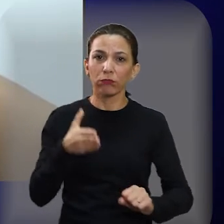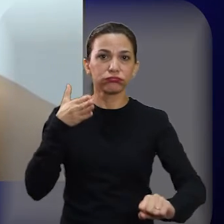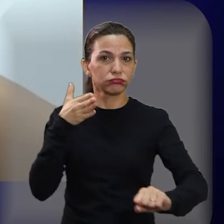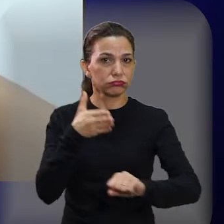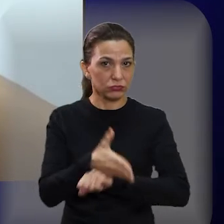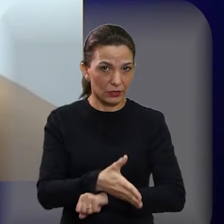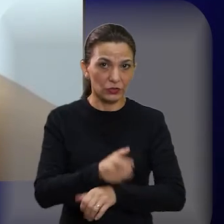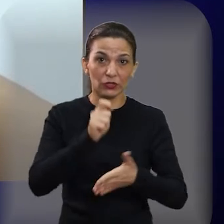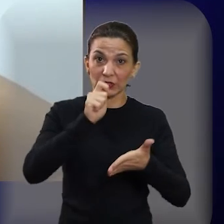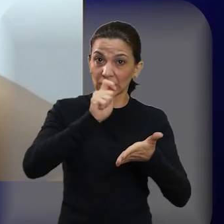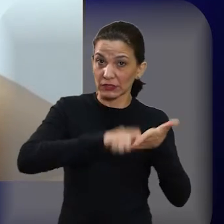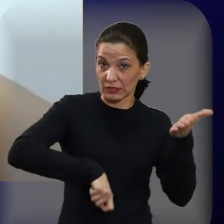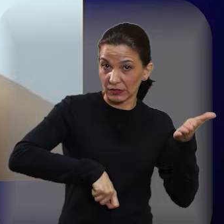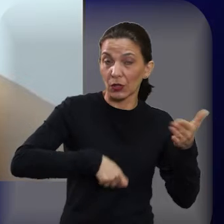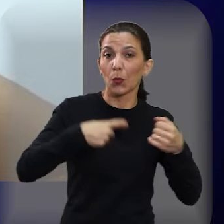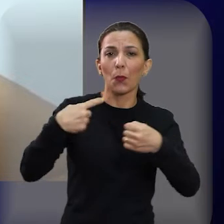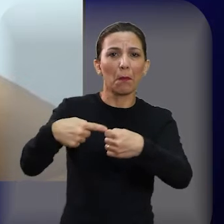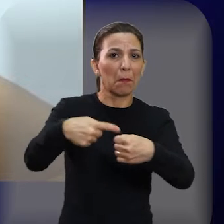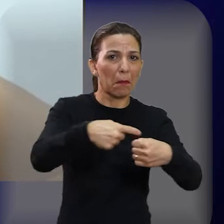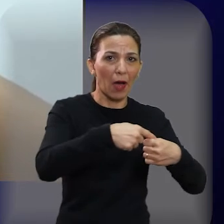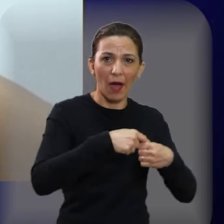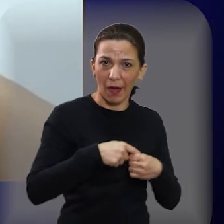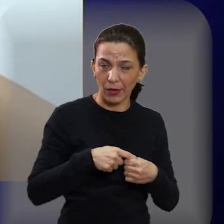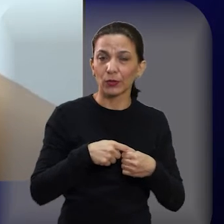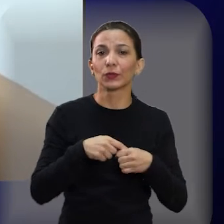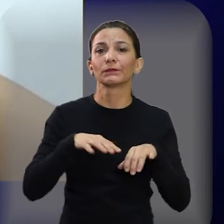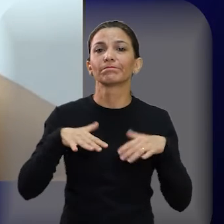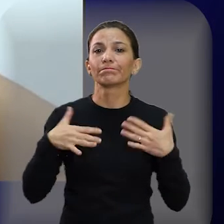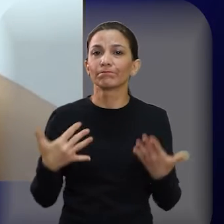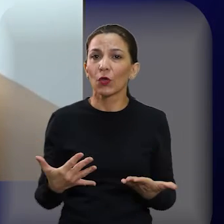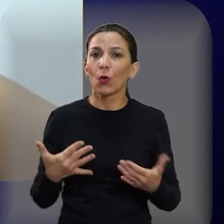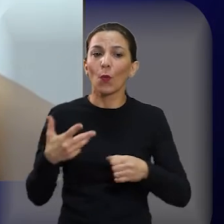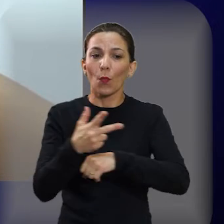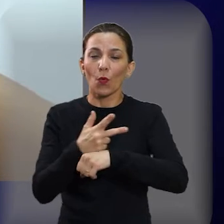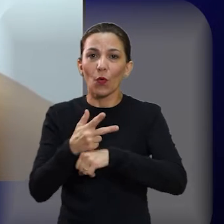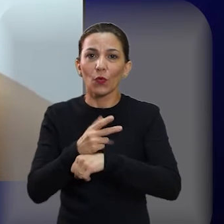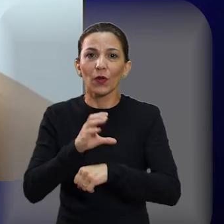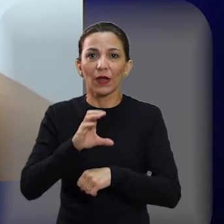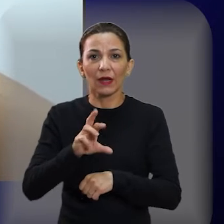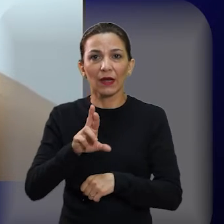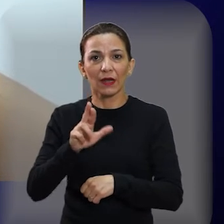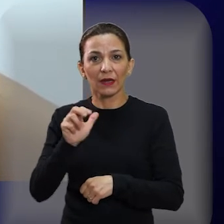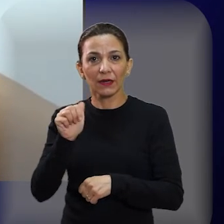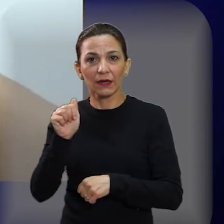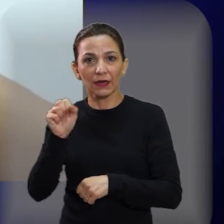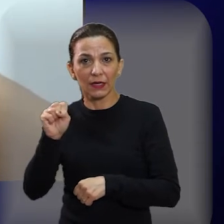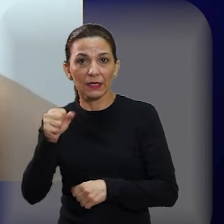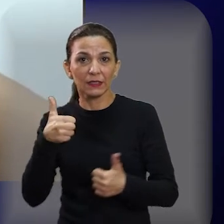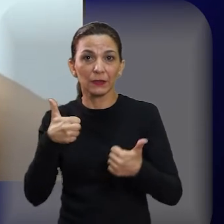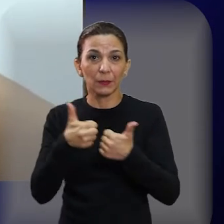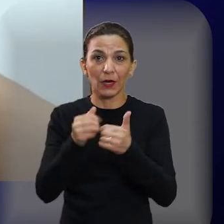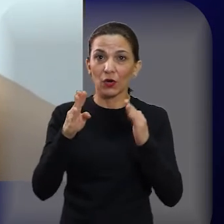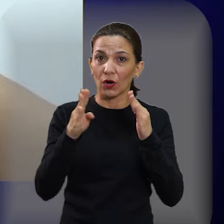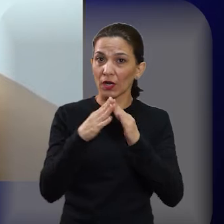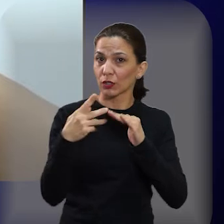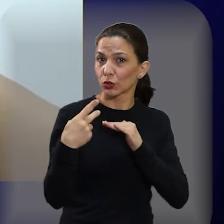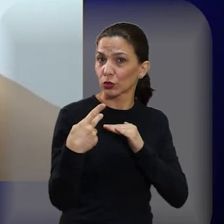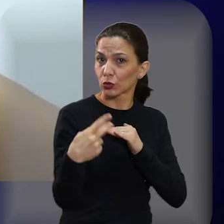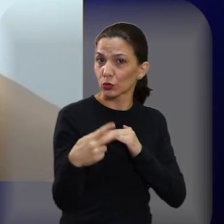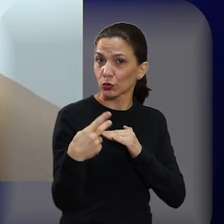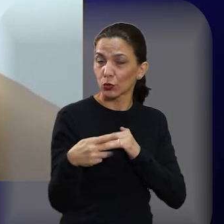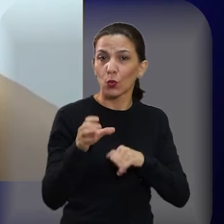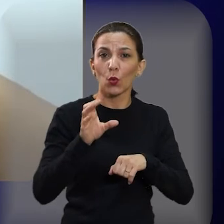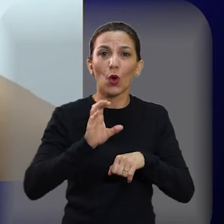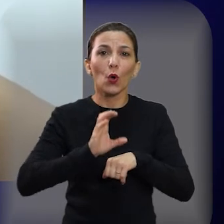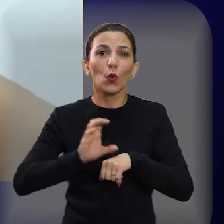de Referência da Assistência Social, nos diferentes bairros. Então, pode procurar o CRAS mais próximo